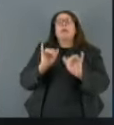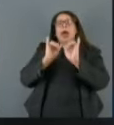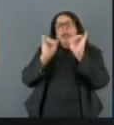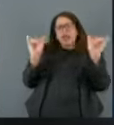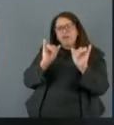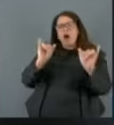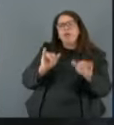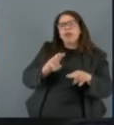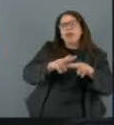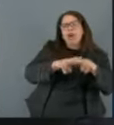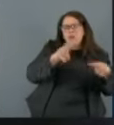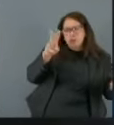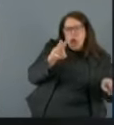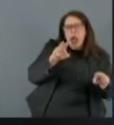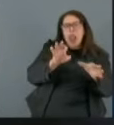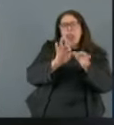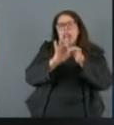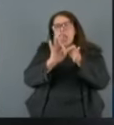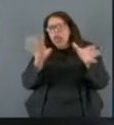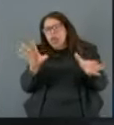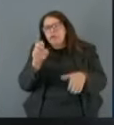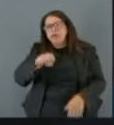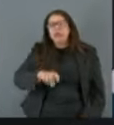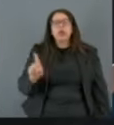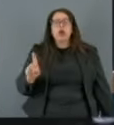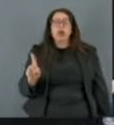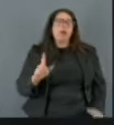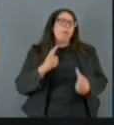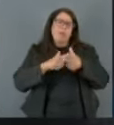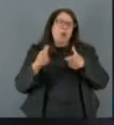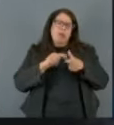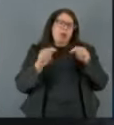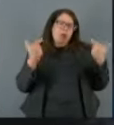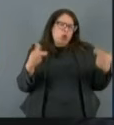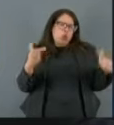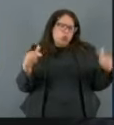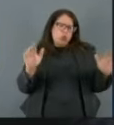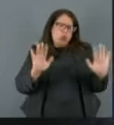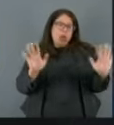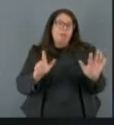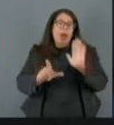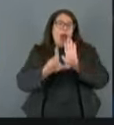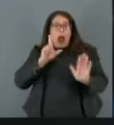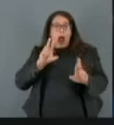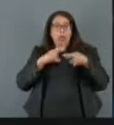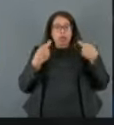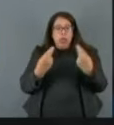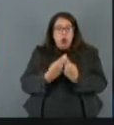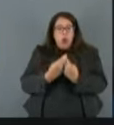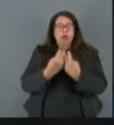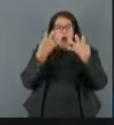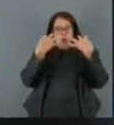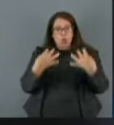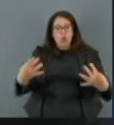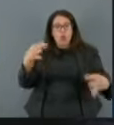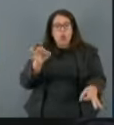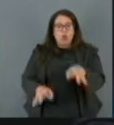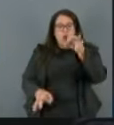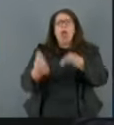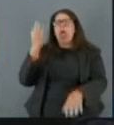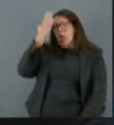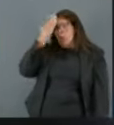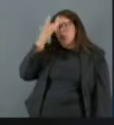em liberdade ou não. Eu não vejo nenhum problema nisso, embora hajam críticas a esse respeito. Sei que foi Vossa Excelência que idealizou